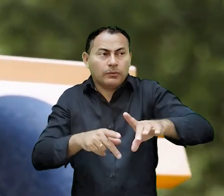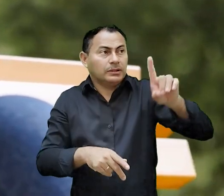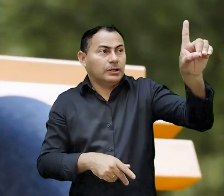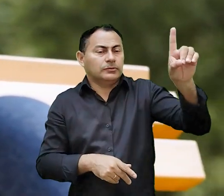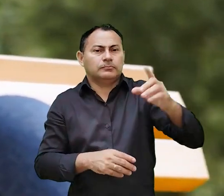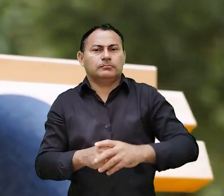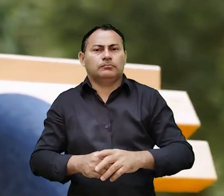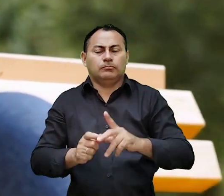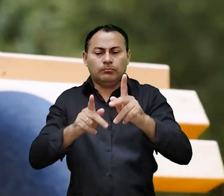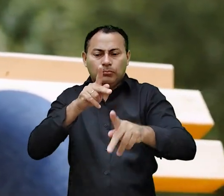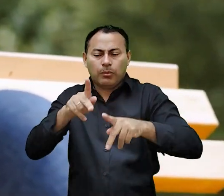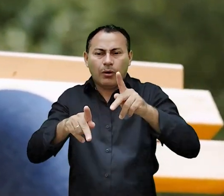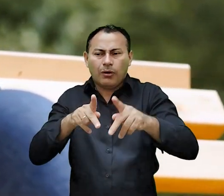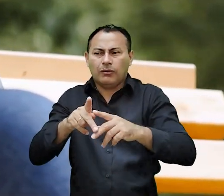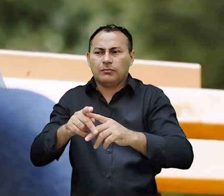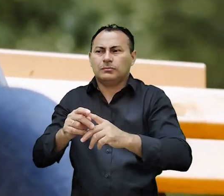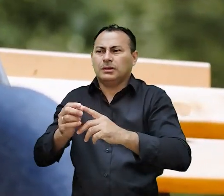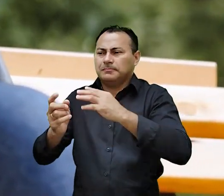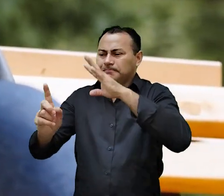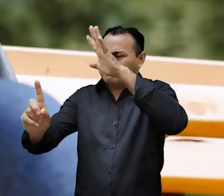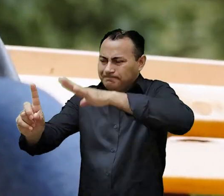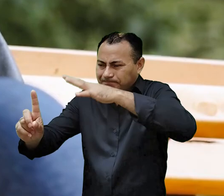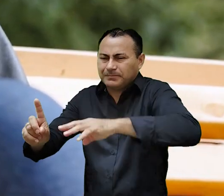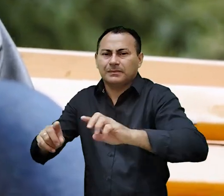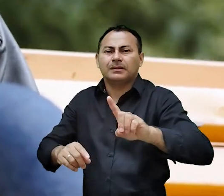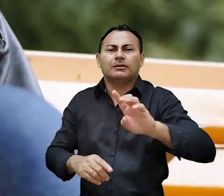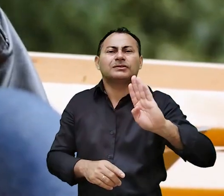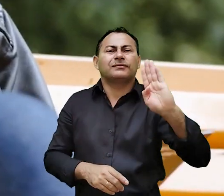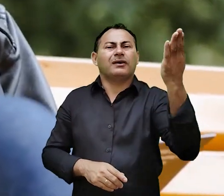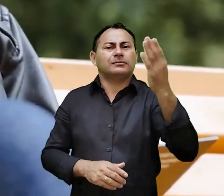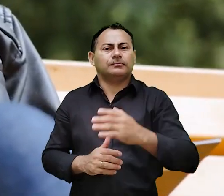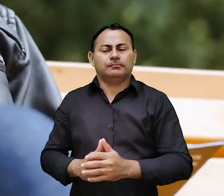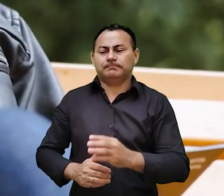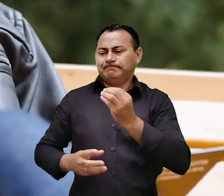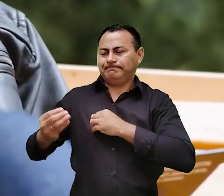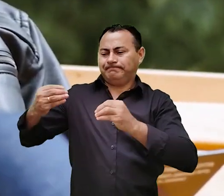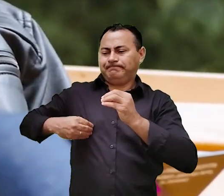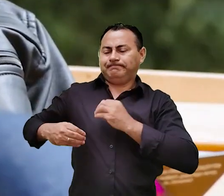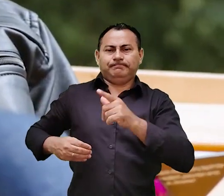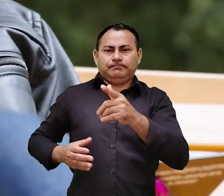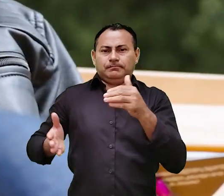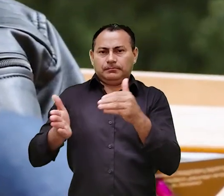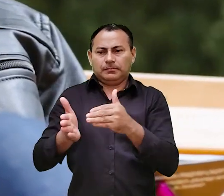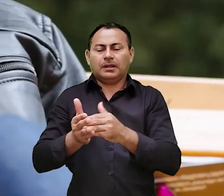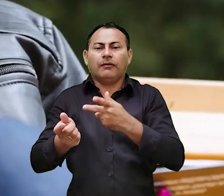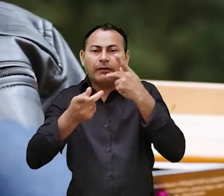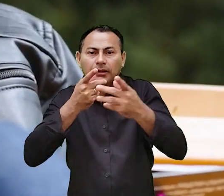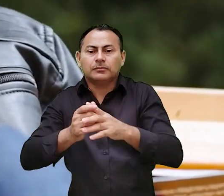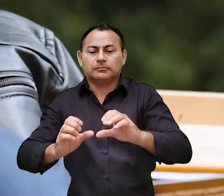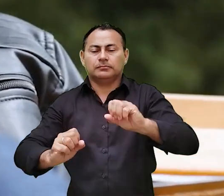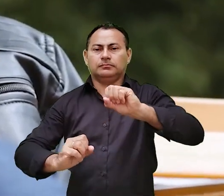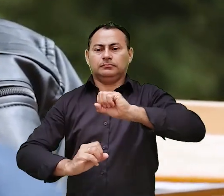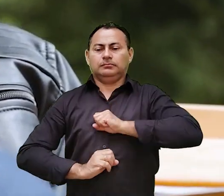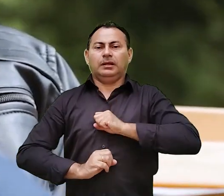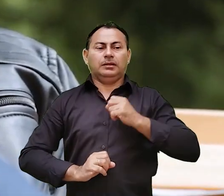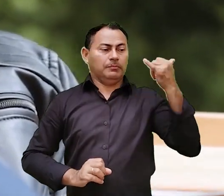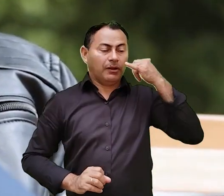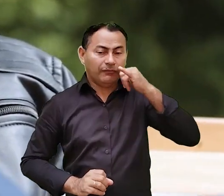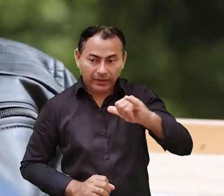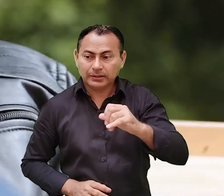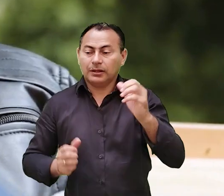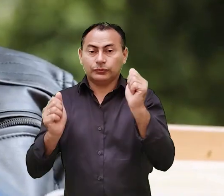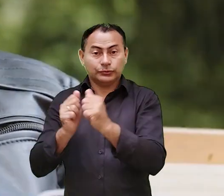povo de Deus era um povo idólatra e incorrigível. O pecado deles não tinha limites e isso incluía os chamados sacerdotes